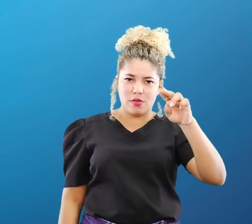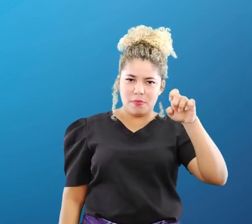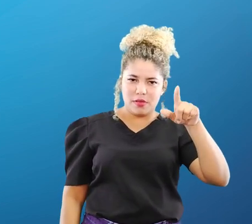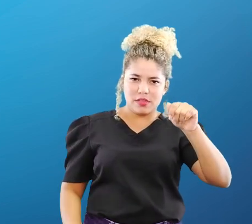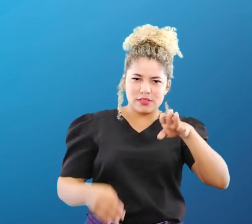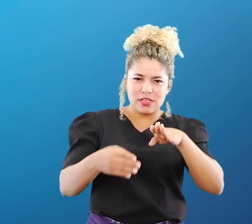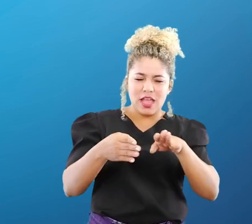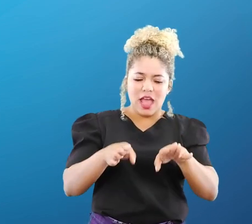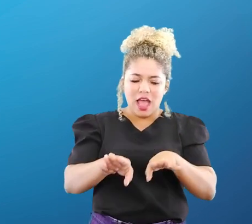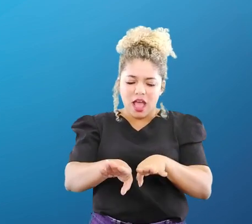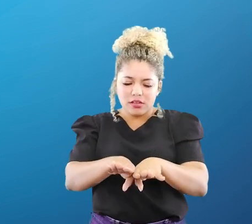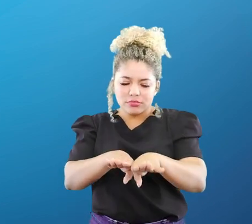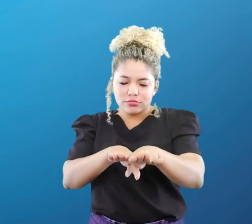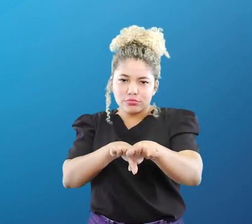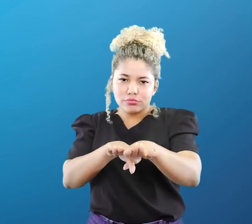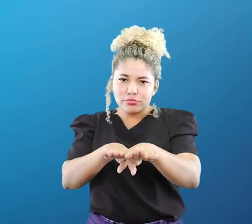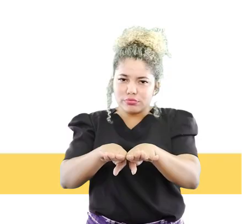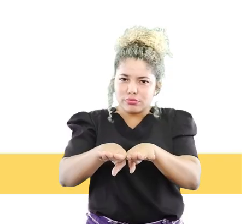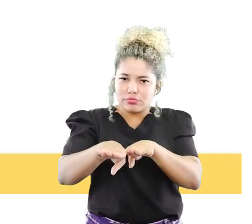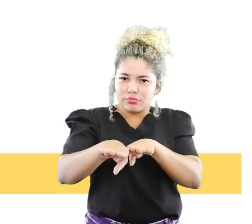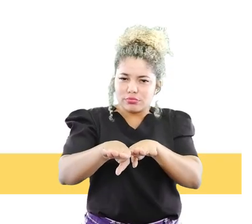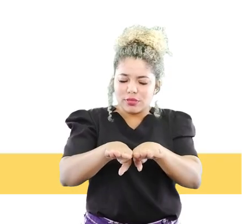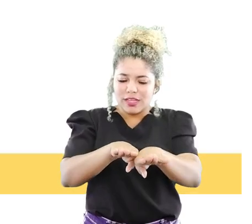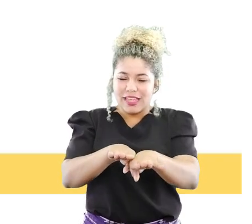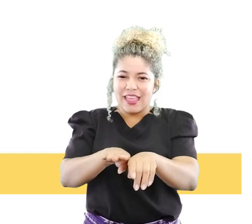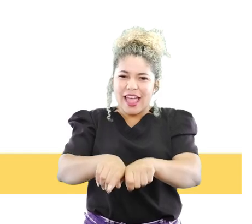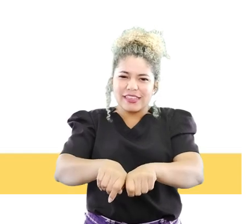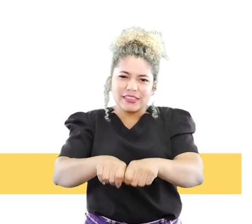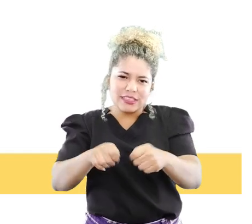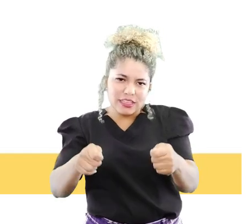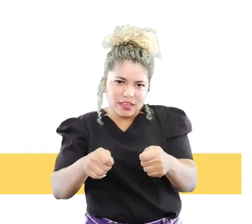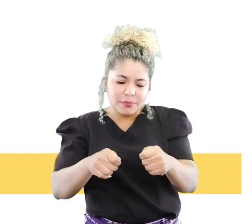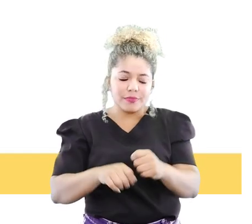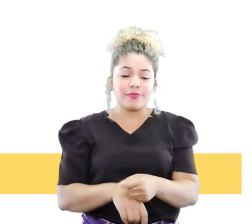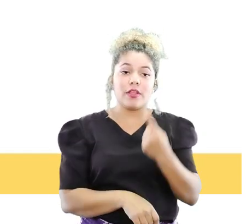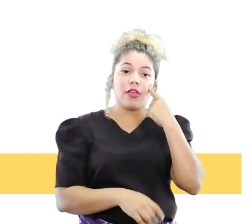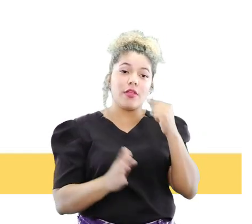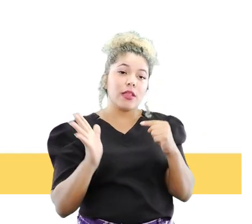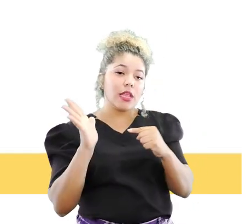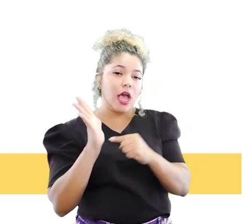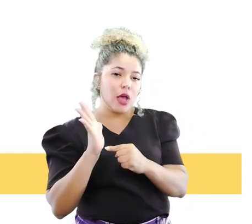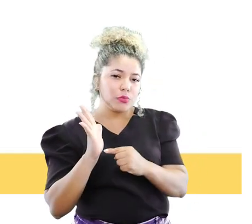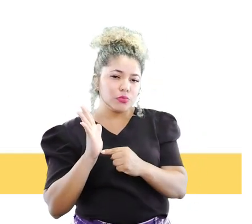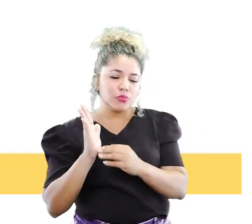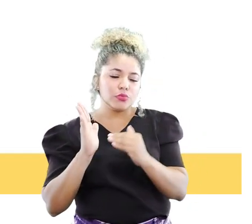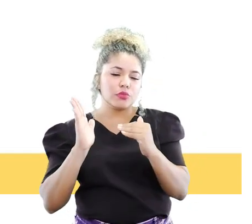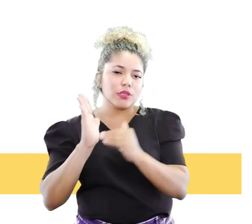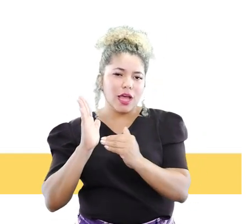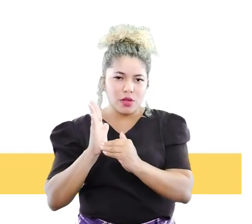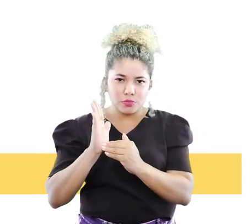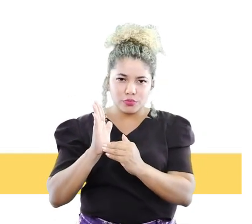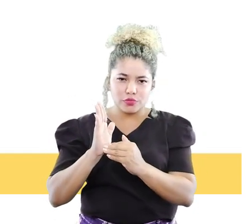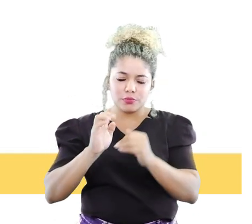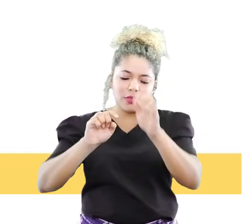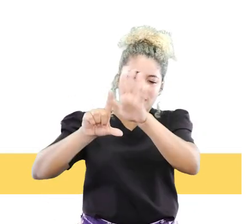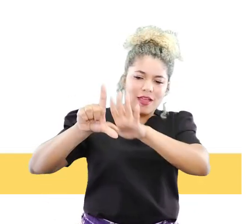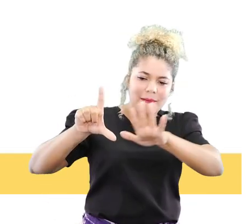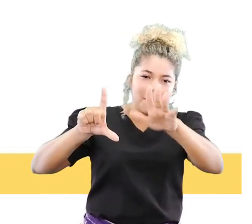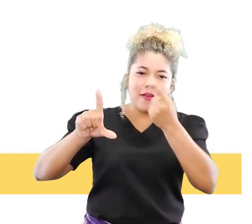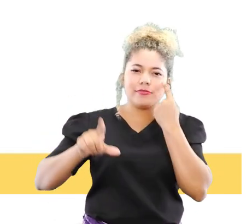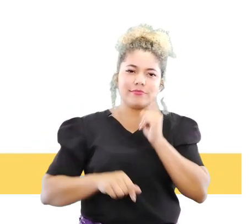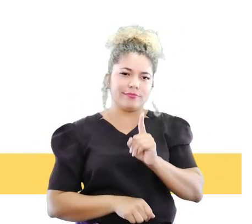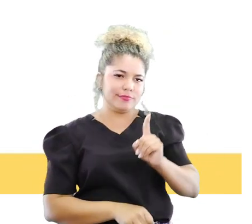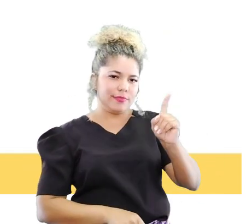provocando rachaduras na região de contato. Vamos observar a última imagem com mais atenção, que é o limite convergente. Aqui nós